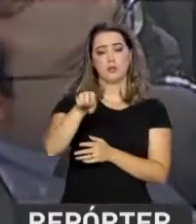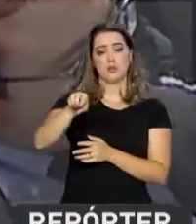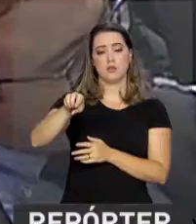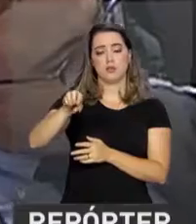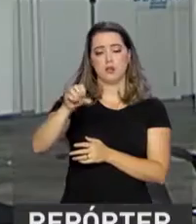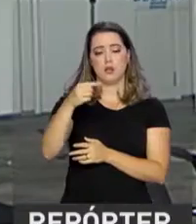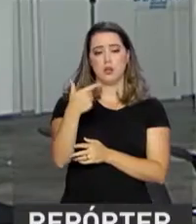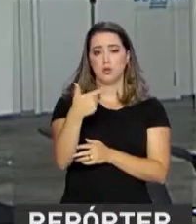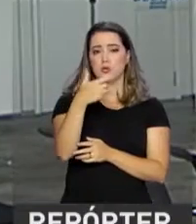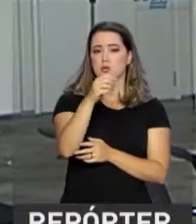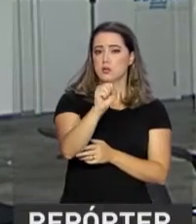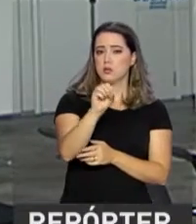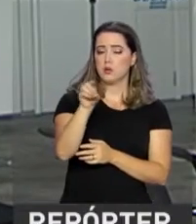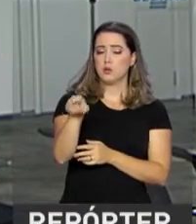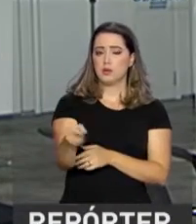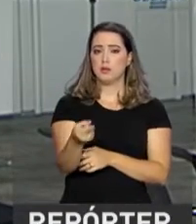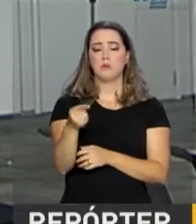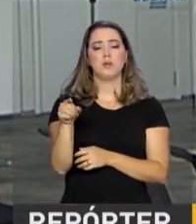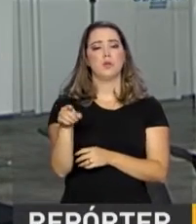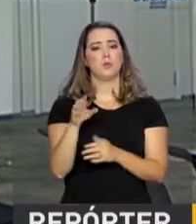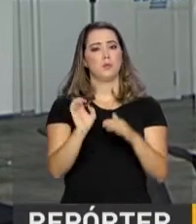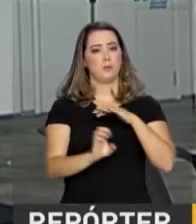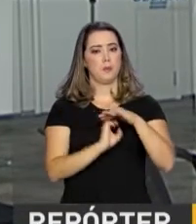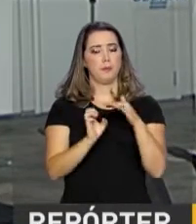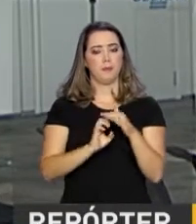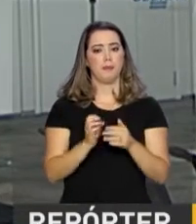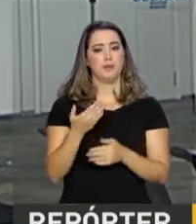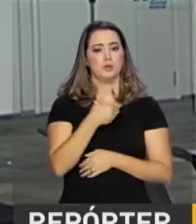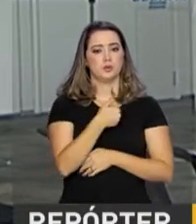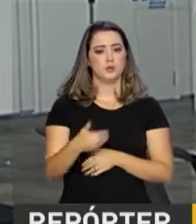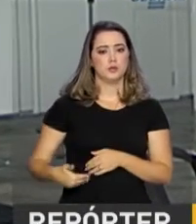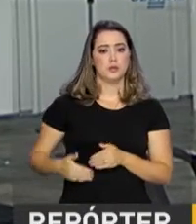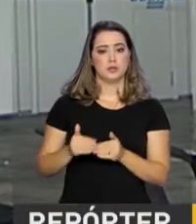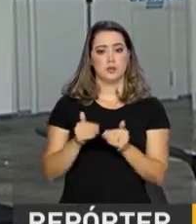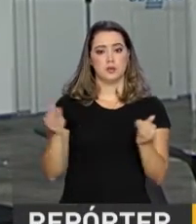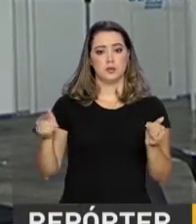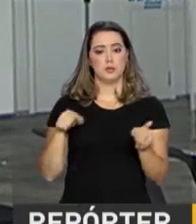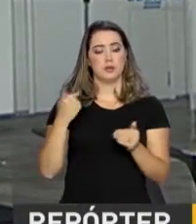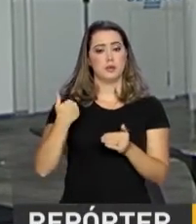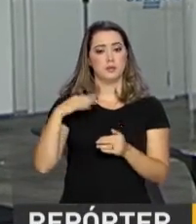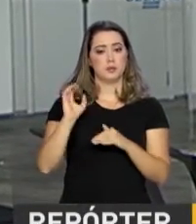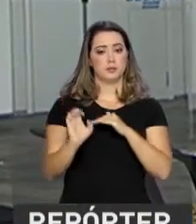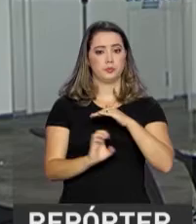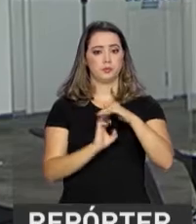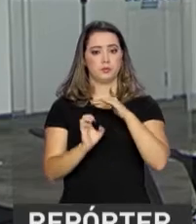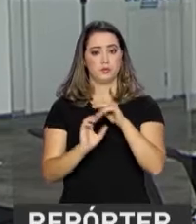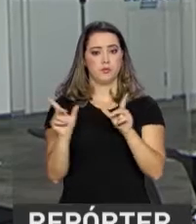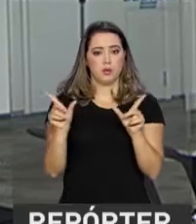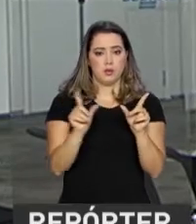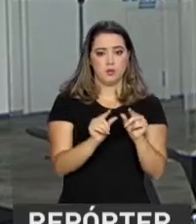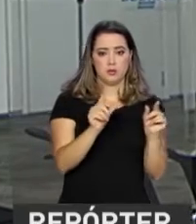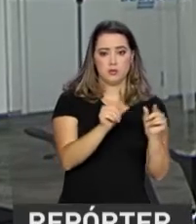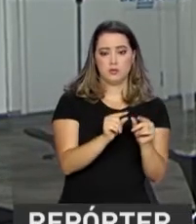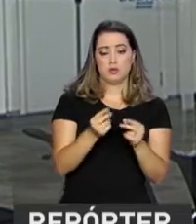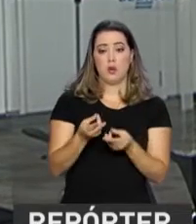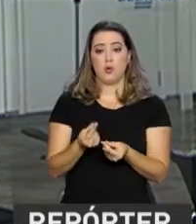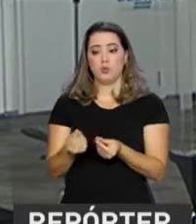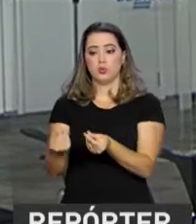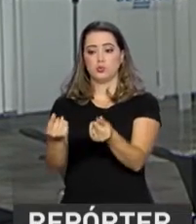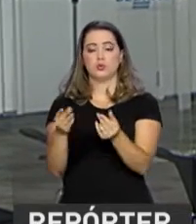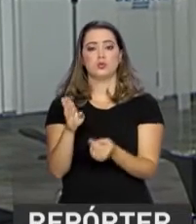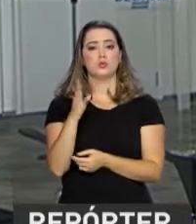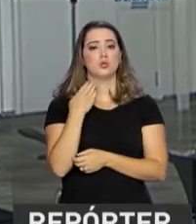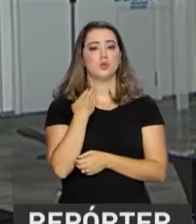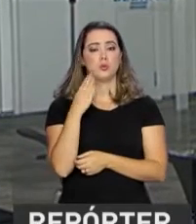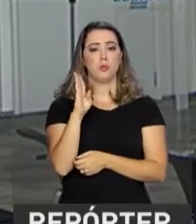empresas o governo quer ampliar ainda mais o acesso dos empresários de pequenos negócios e aos recursos do